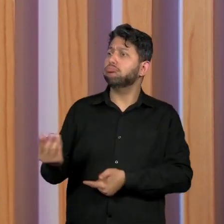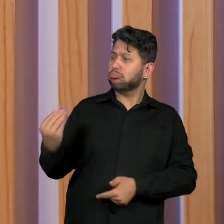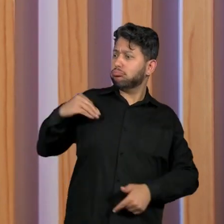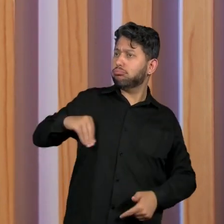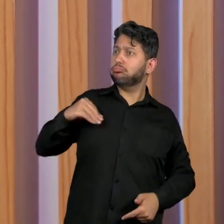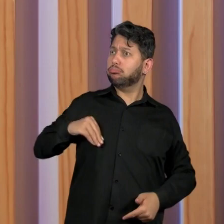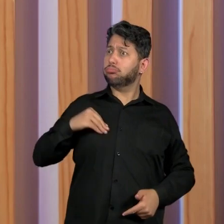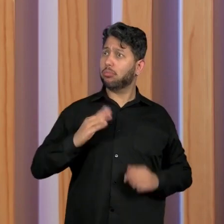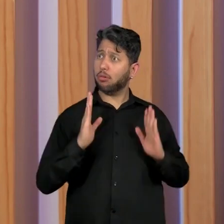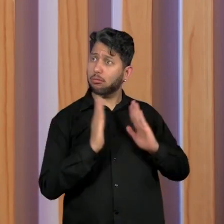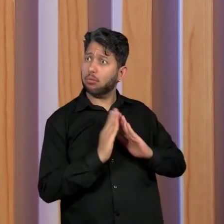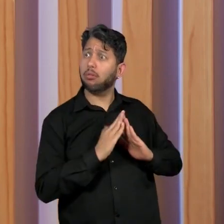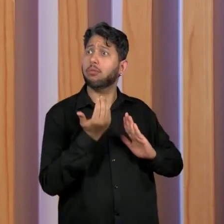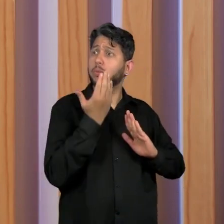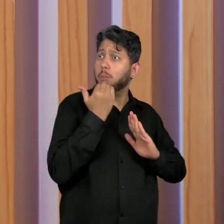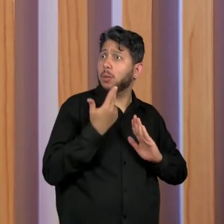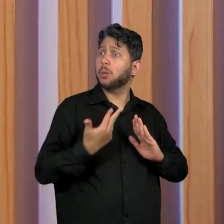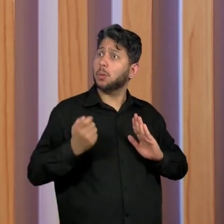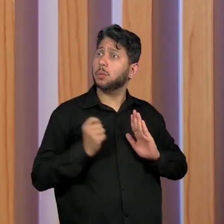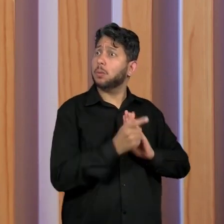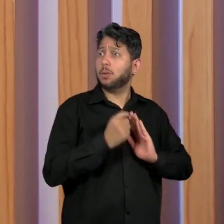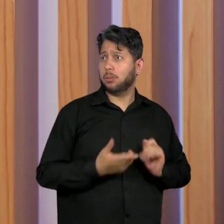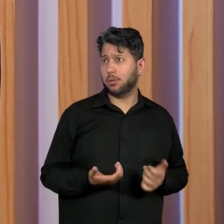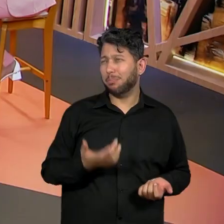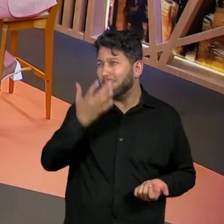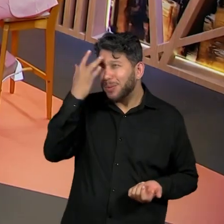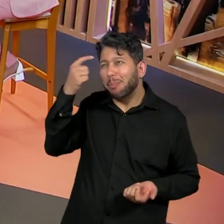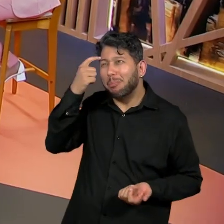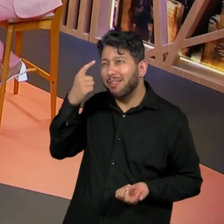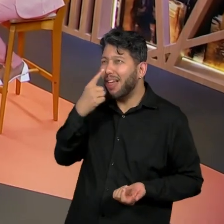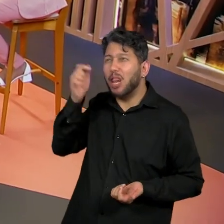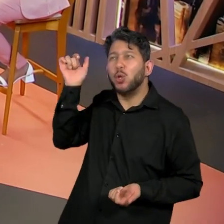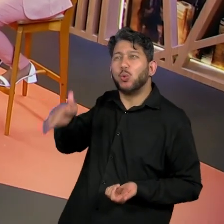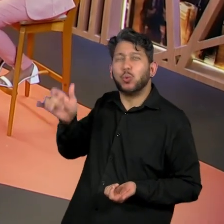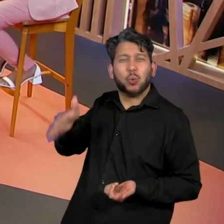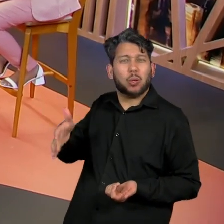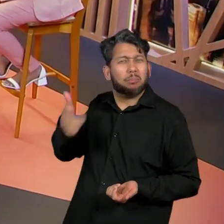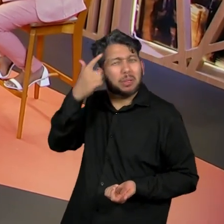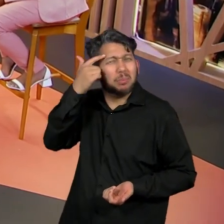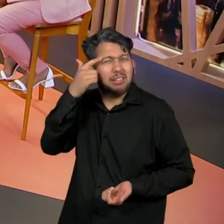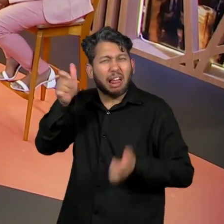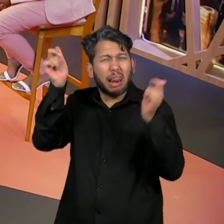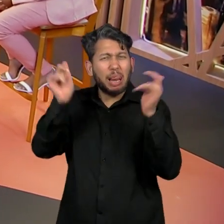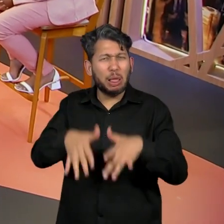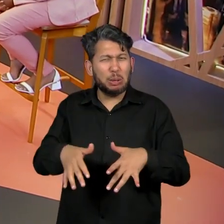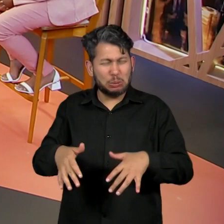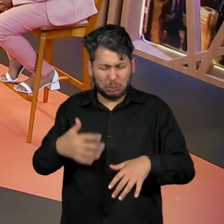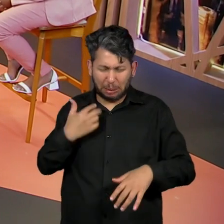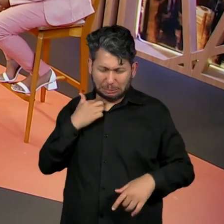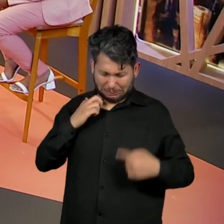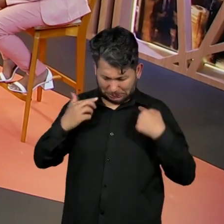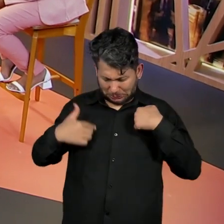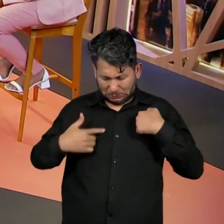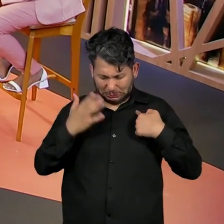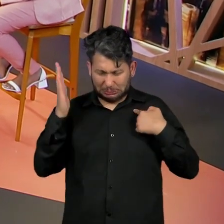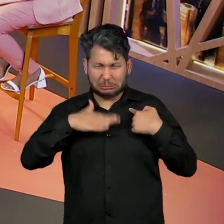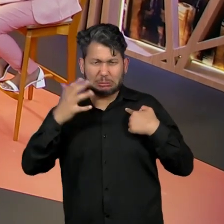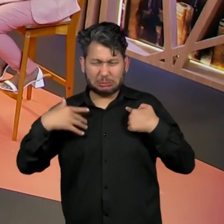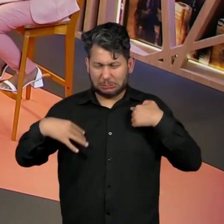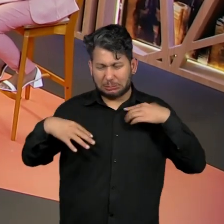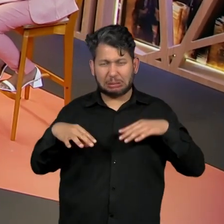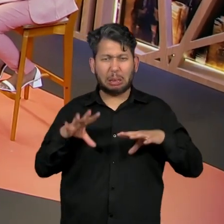engraçado pensar isso porque é de um lugar que as pessoas imaginam lixo, imaginam o final, imagina que é algo que ninguém quer pra mexer elas é o ali,